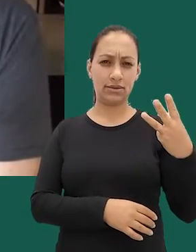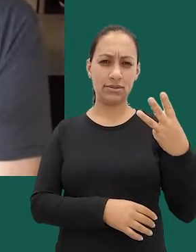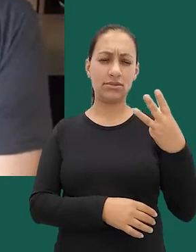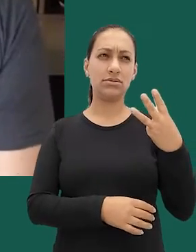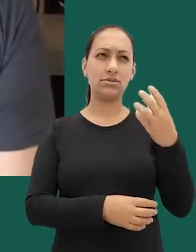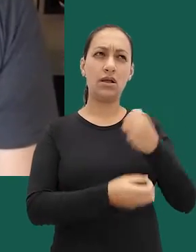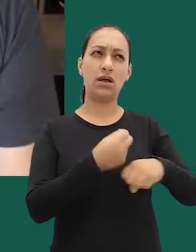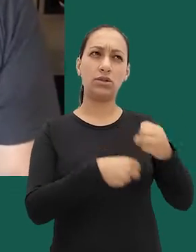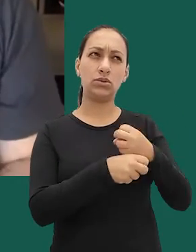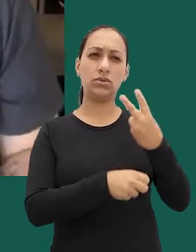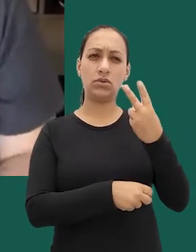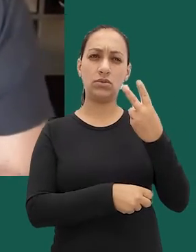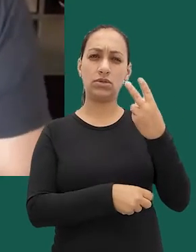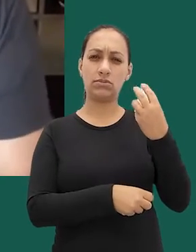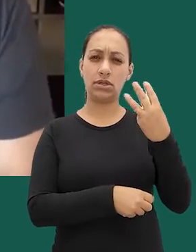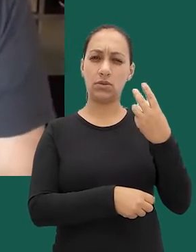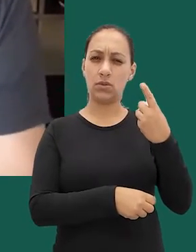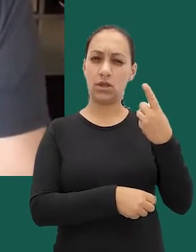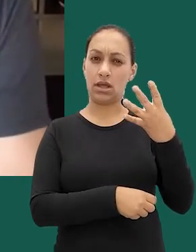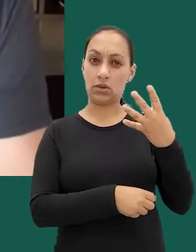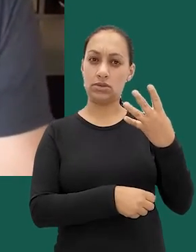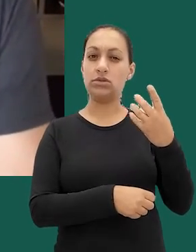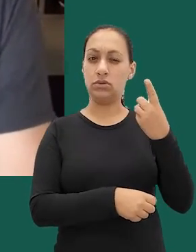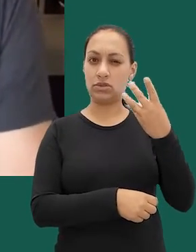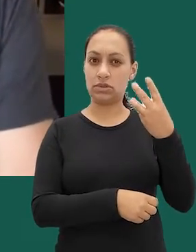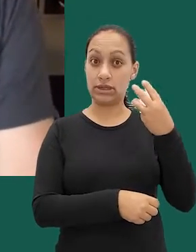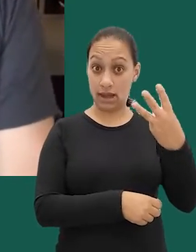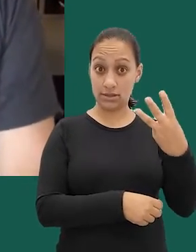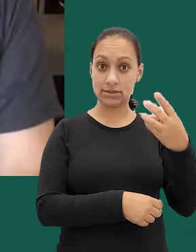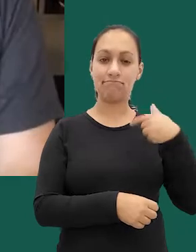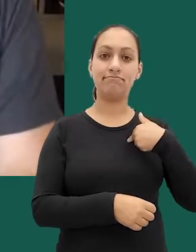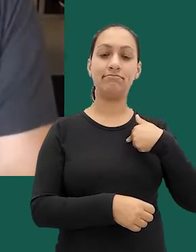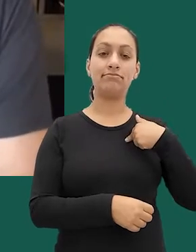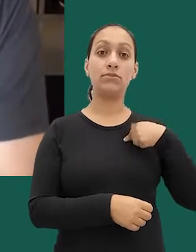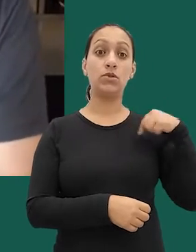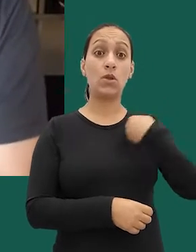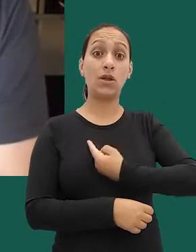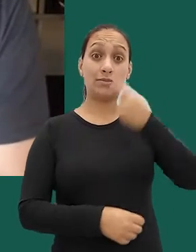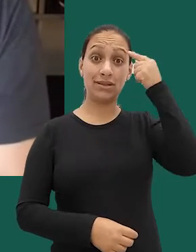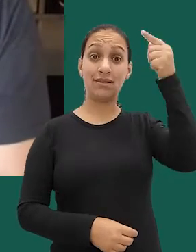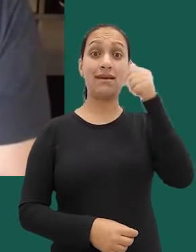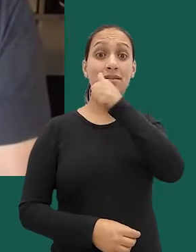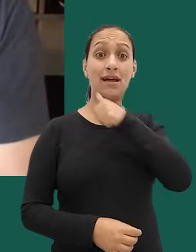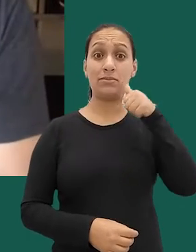2014. Foi em 2013. Em 2013 a gente teve uma ideia na Amazon estava difícil demais